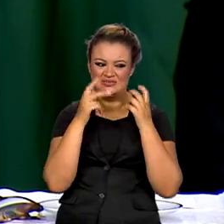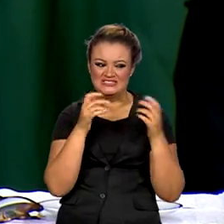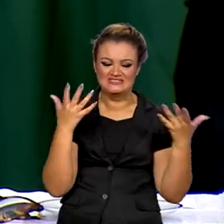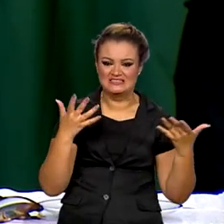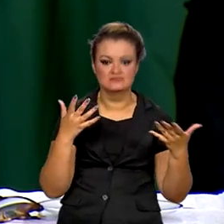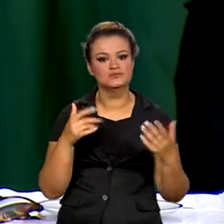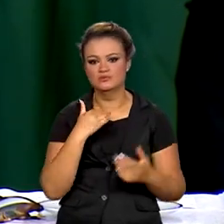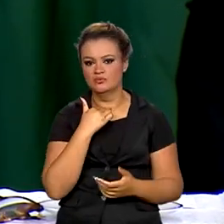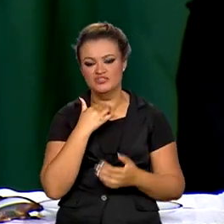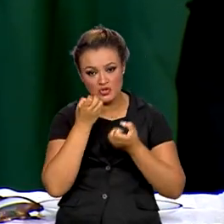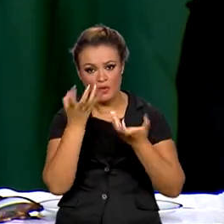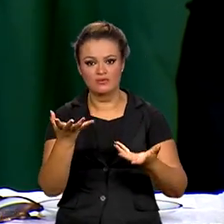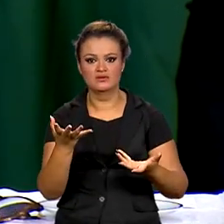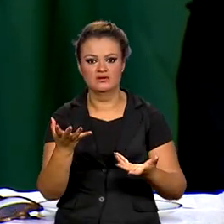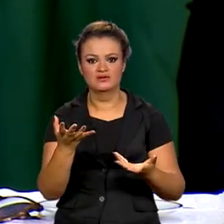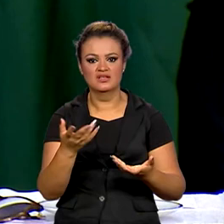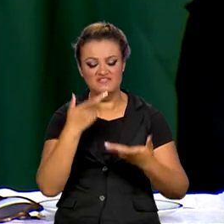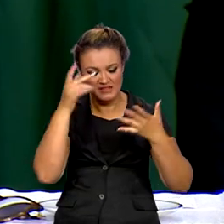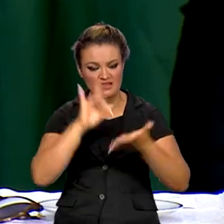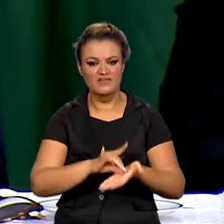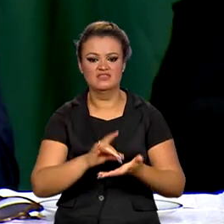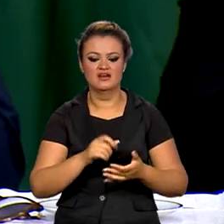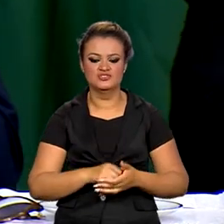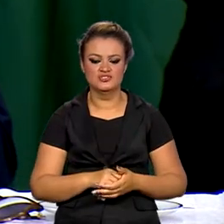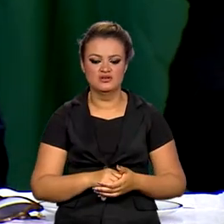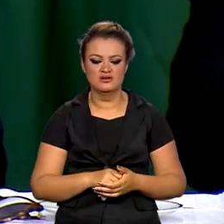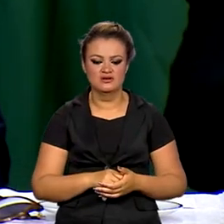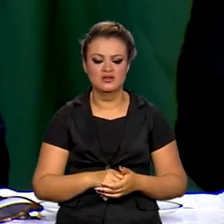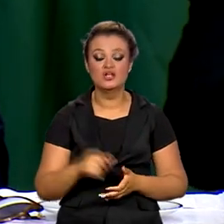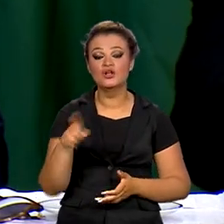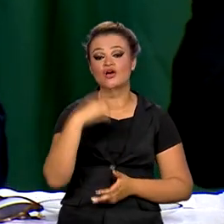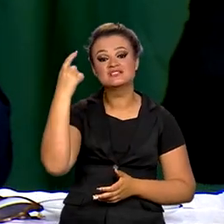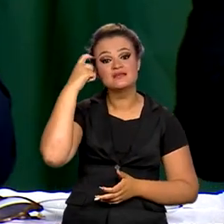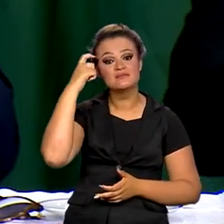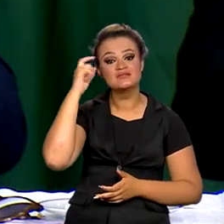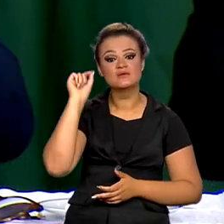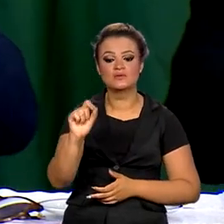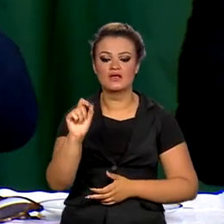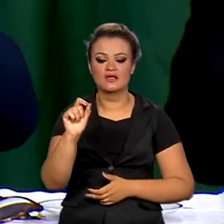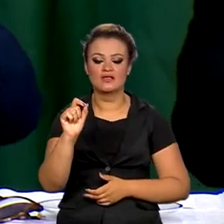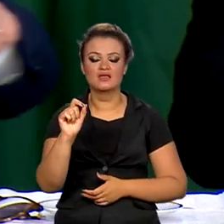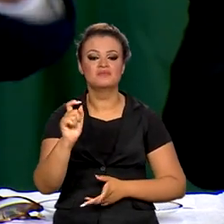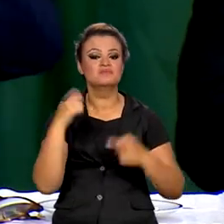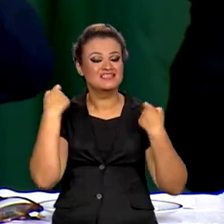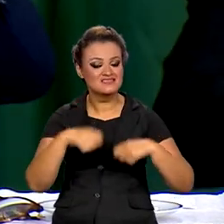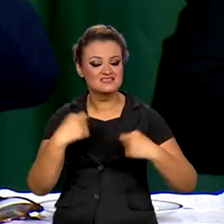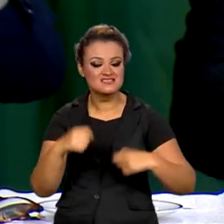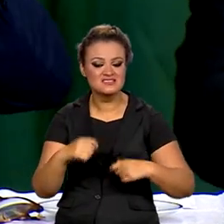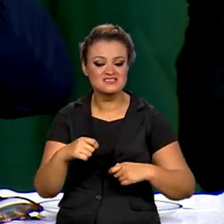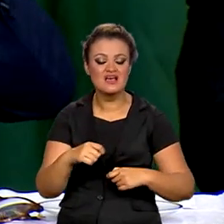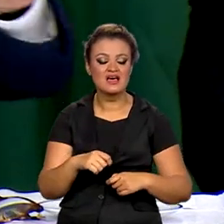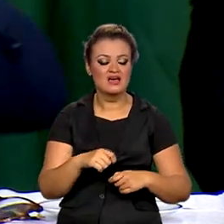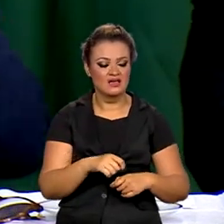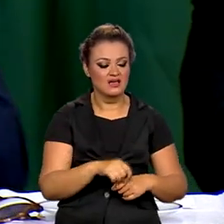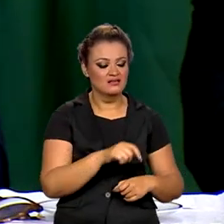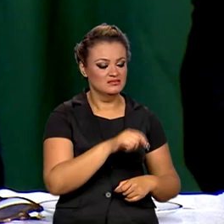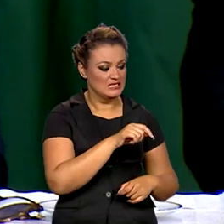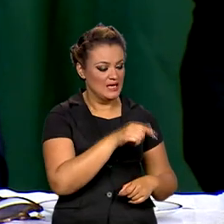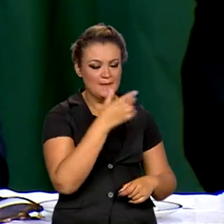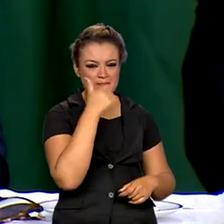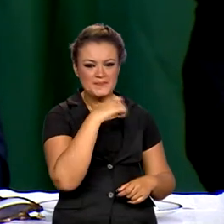à frente. Ou nós levamos em conta a necessidade de educar os